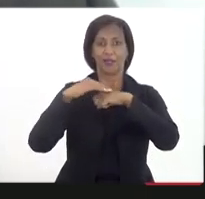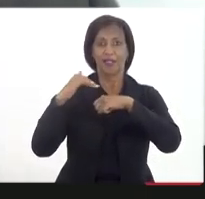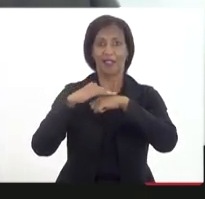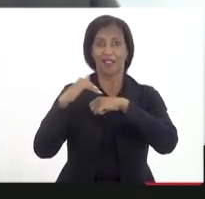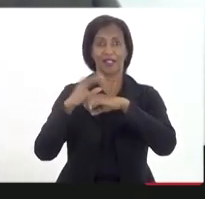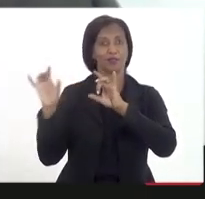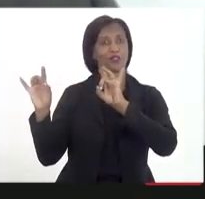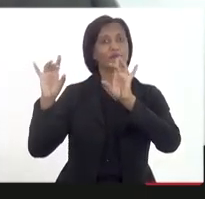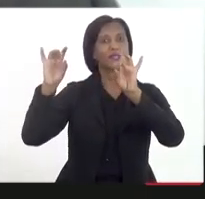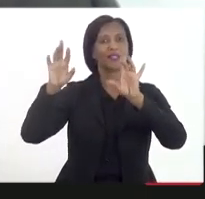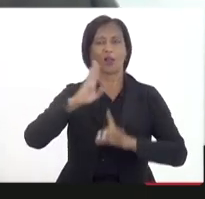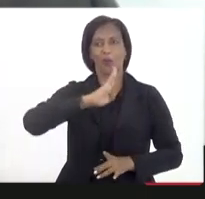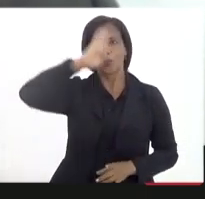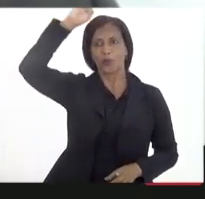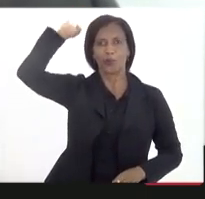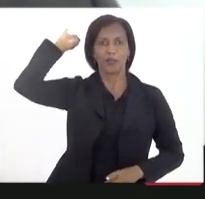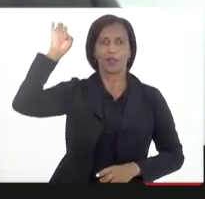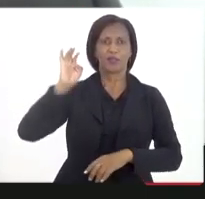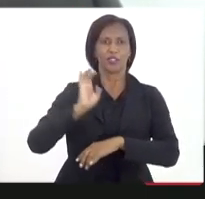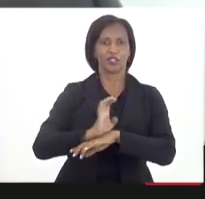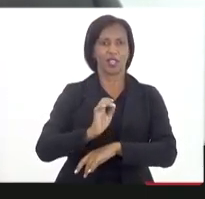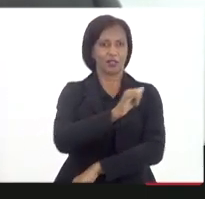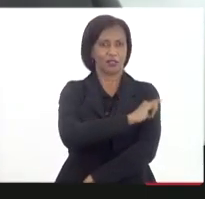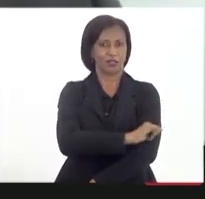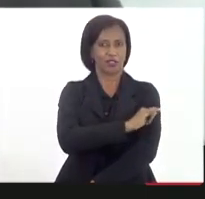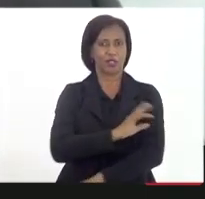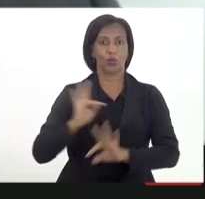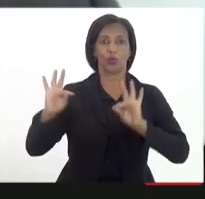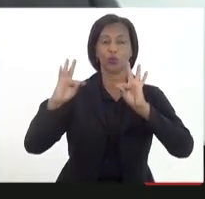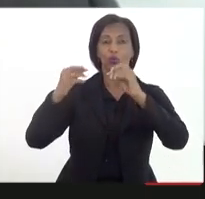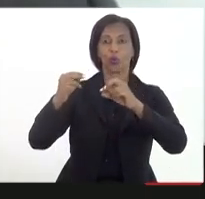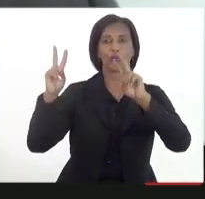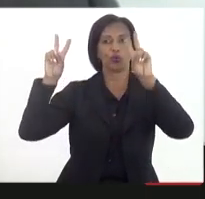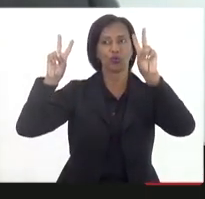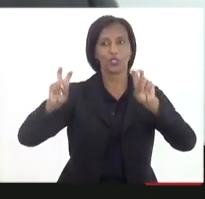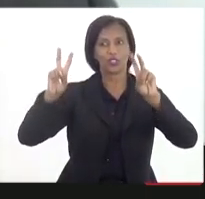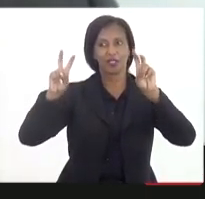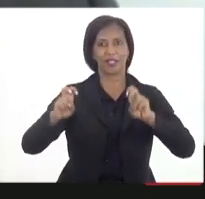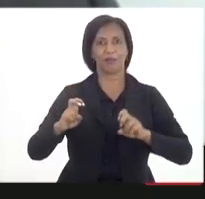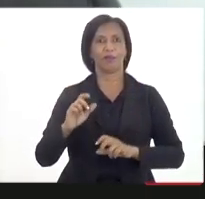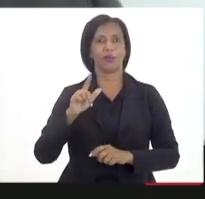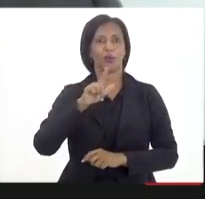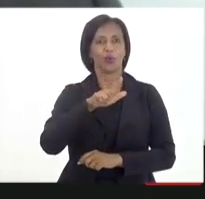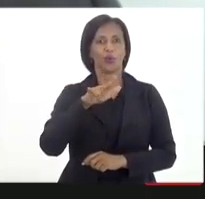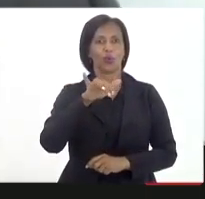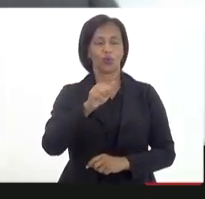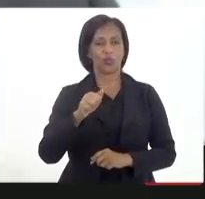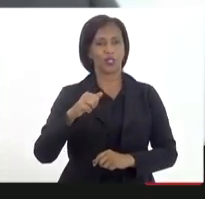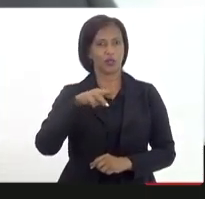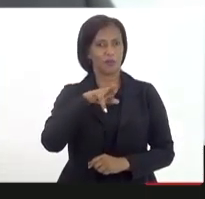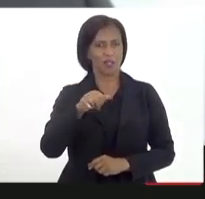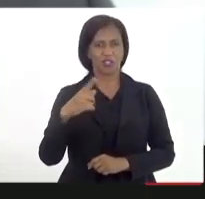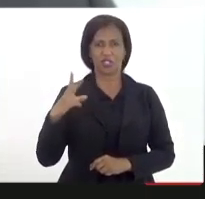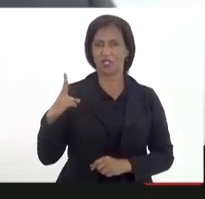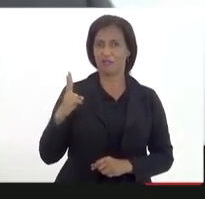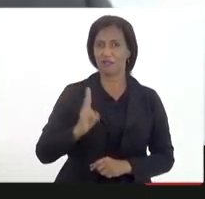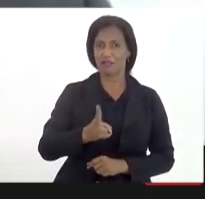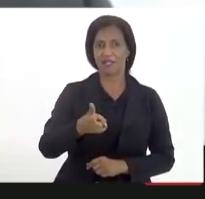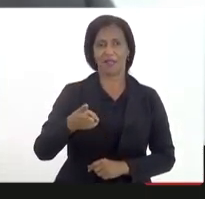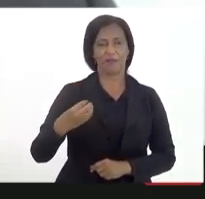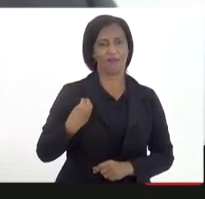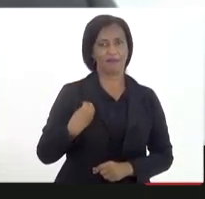pelo Corpo de Bombeiros Militar do Estado do Rio de Janeiro todos os temas que envolvem o corpo de bombeiros Deputado Luiz Martins faz questão está sempre